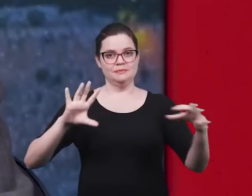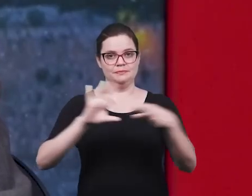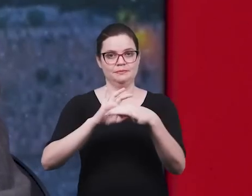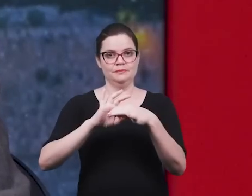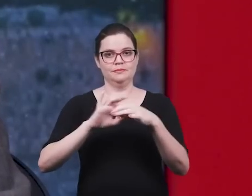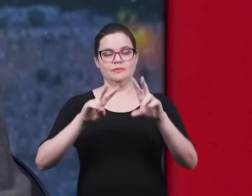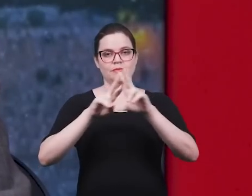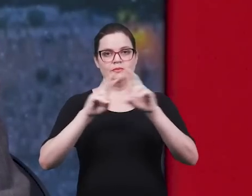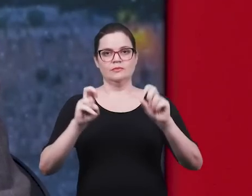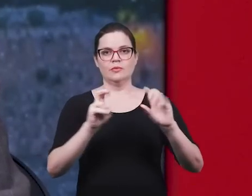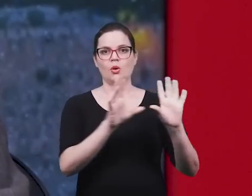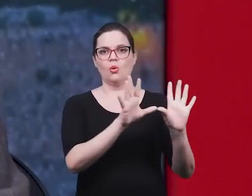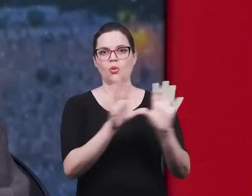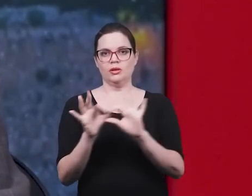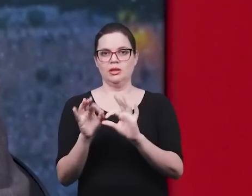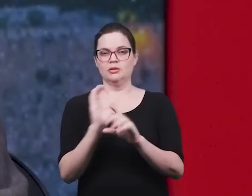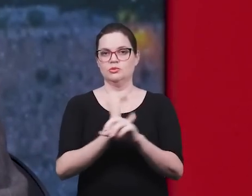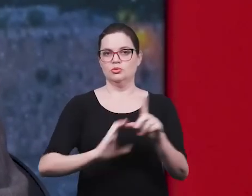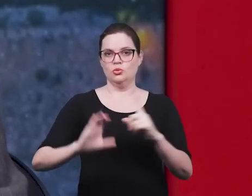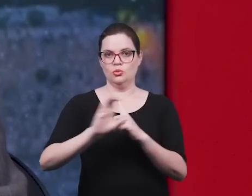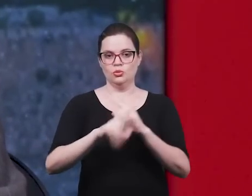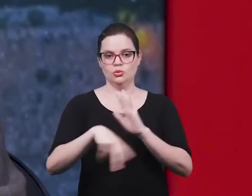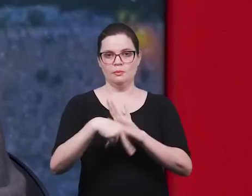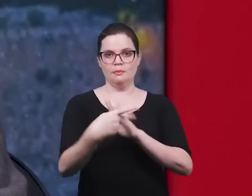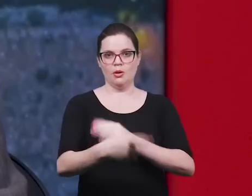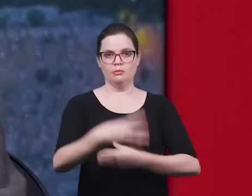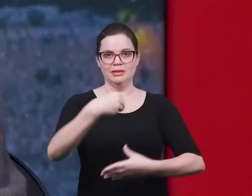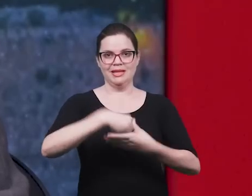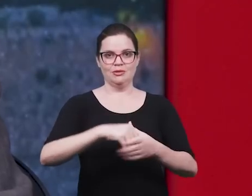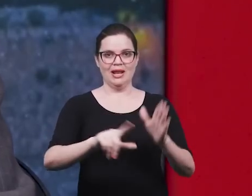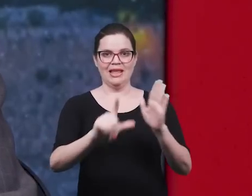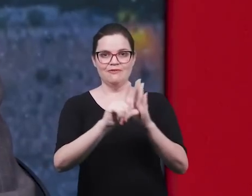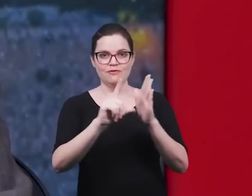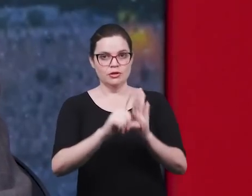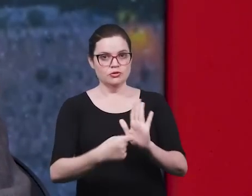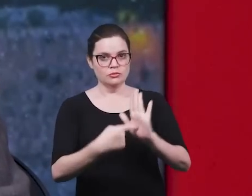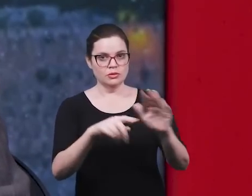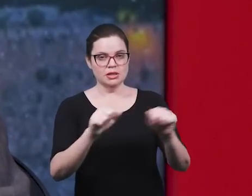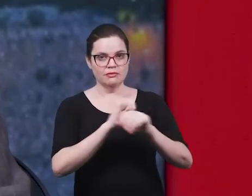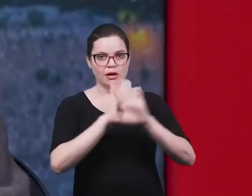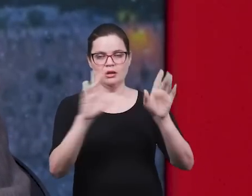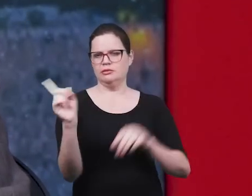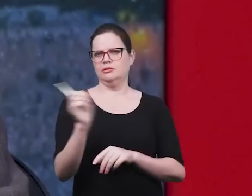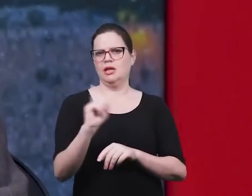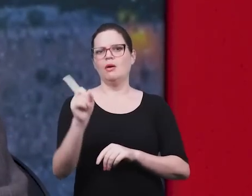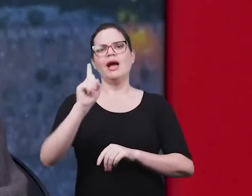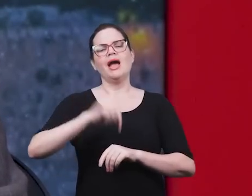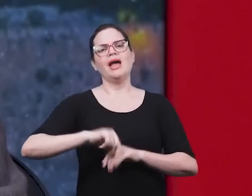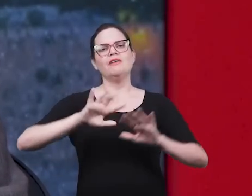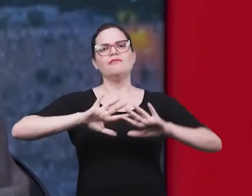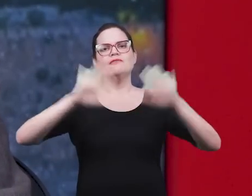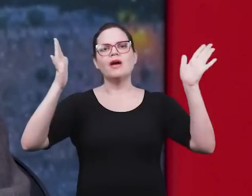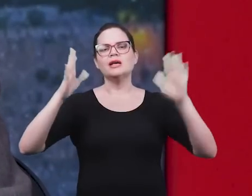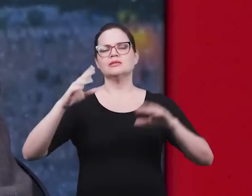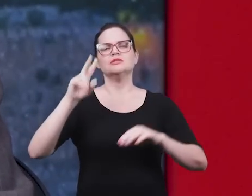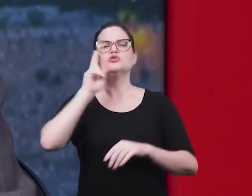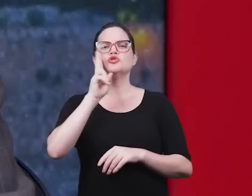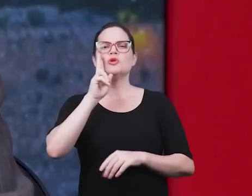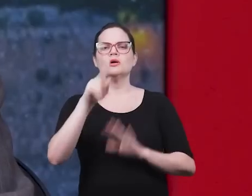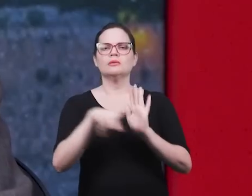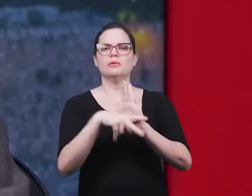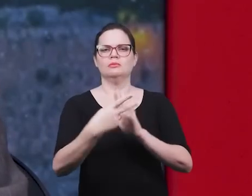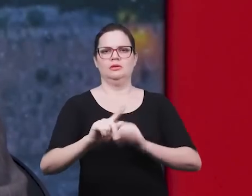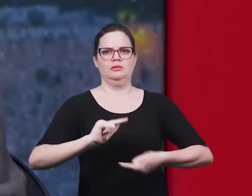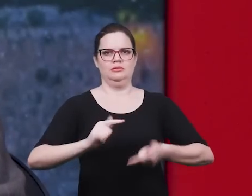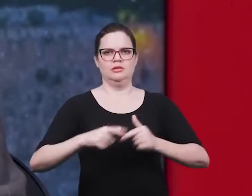ligadas ao contexto do culto levítico. Eram festas que aconteceram ao longo da história de Israel. Uma delas está